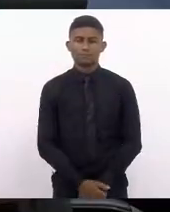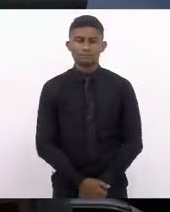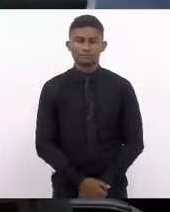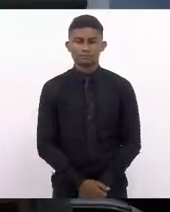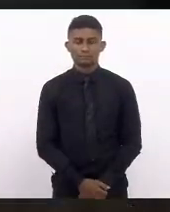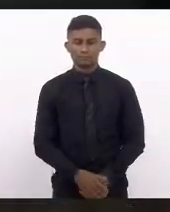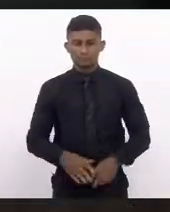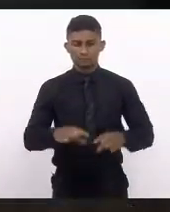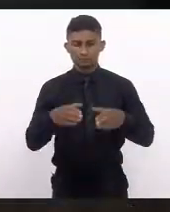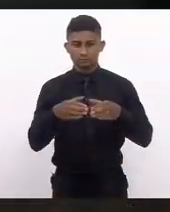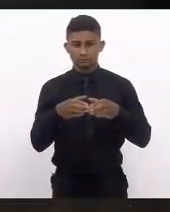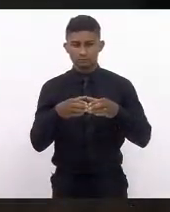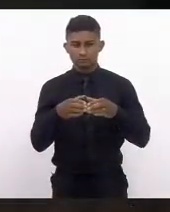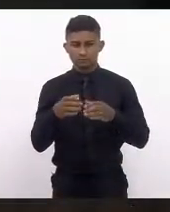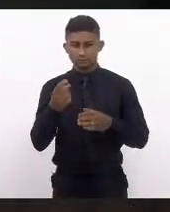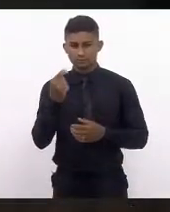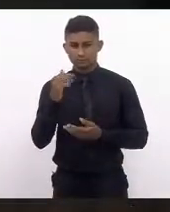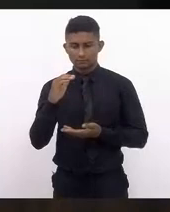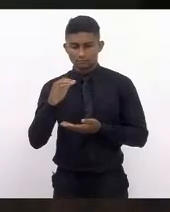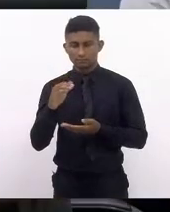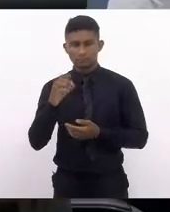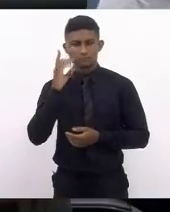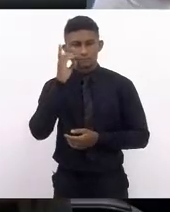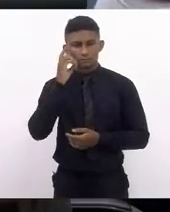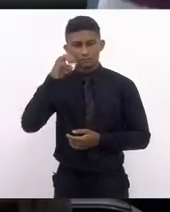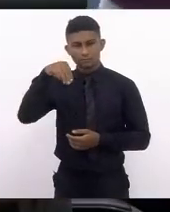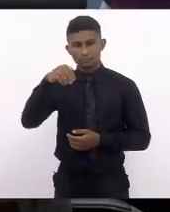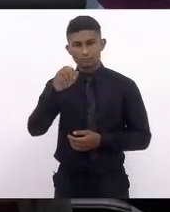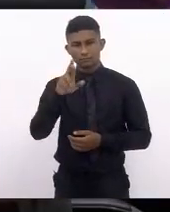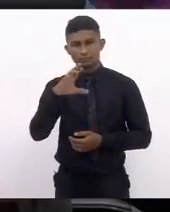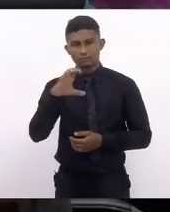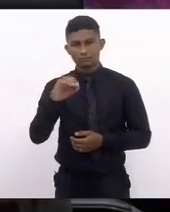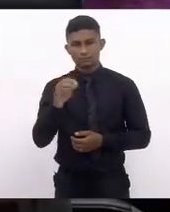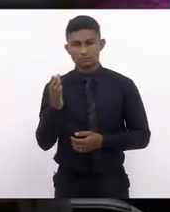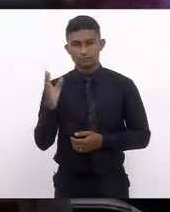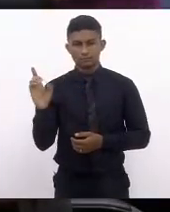e pela comissão de orçamento Deputado Márcio Pacheco